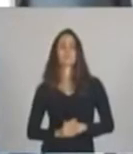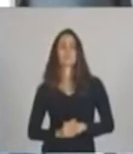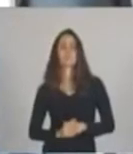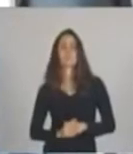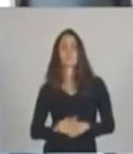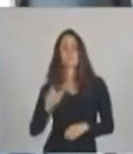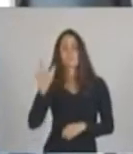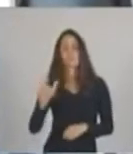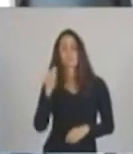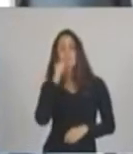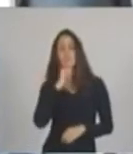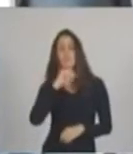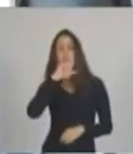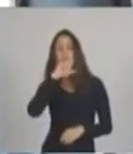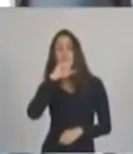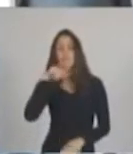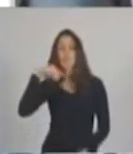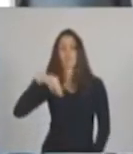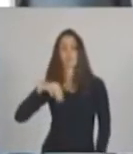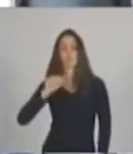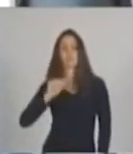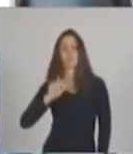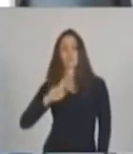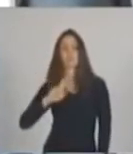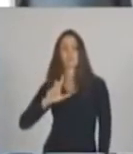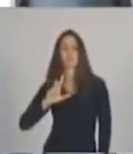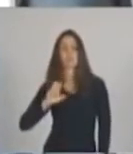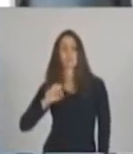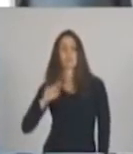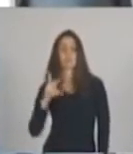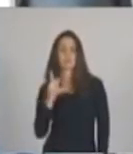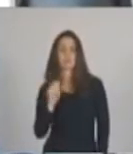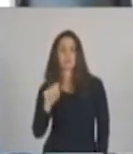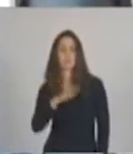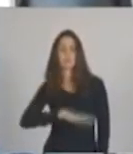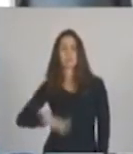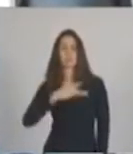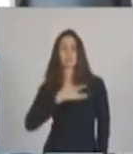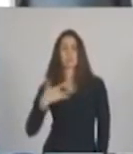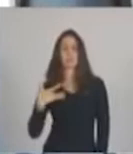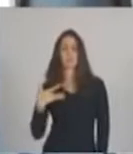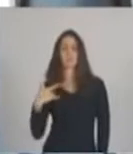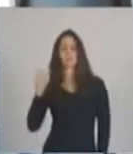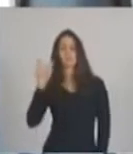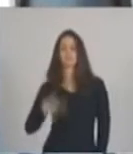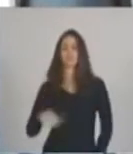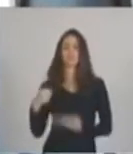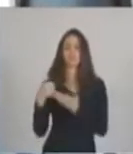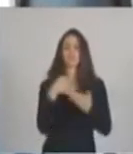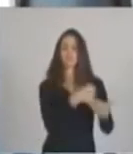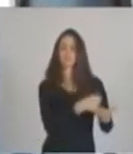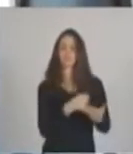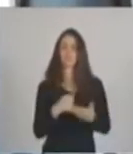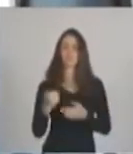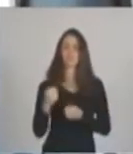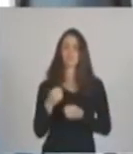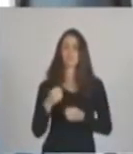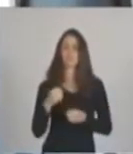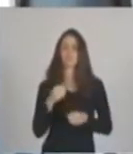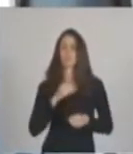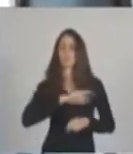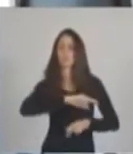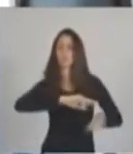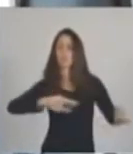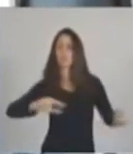é mãe da Marleninha da Saúde. A Marleninha foi assessora de vários